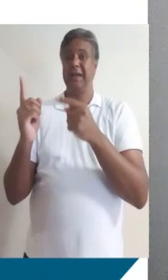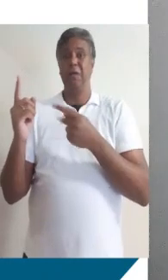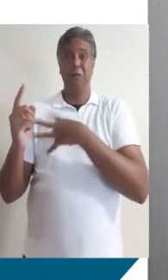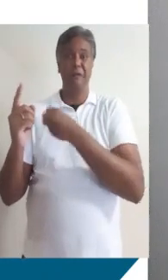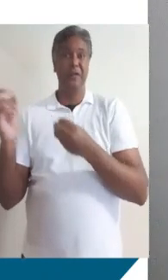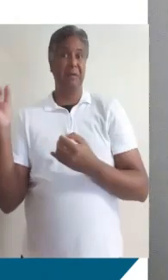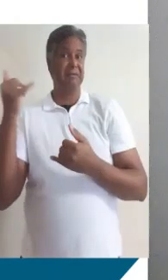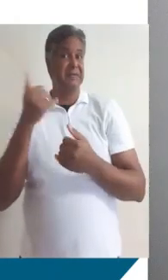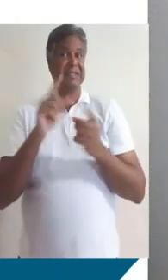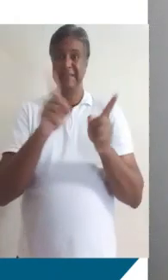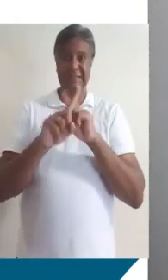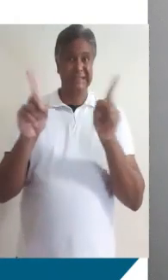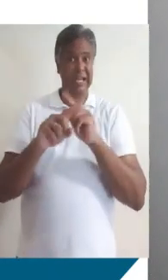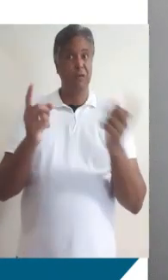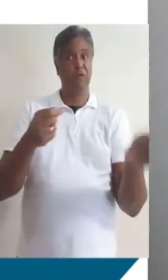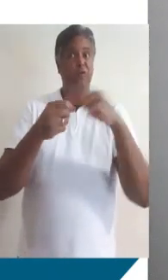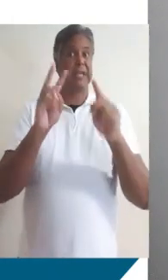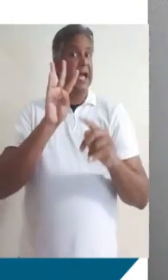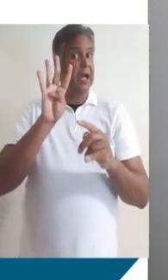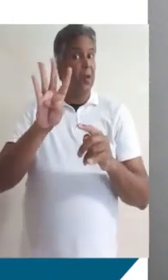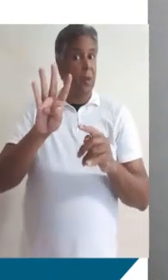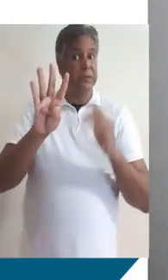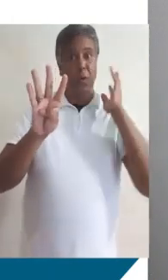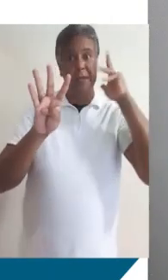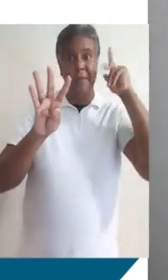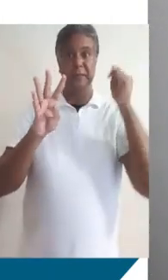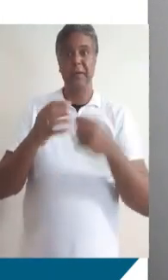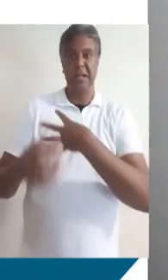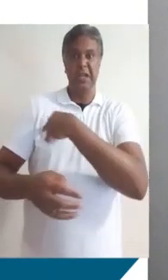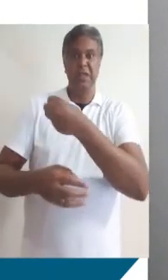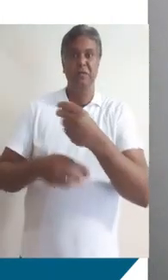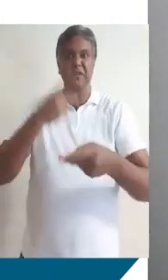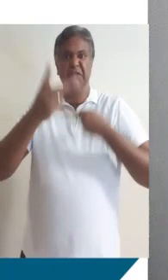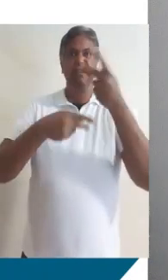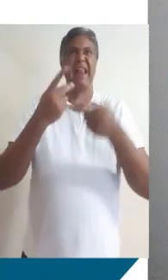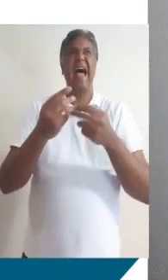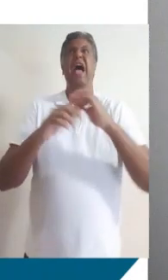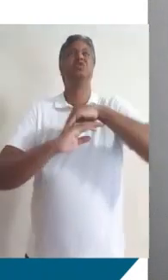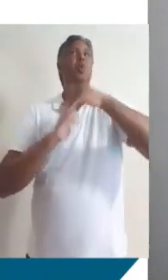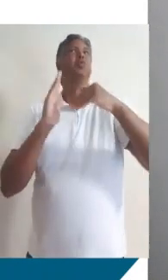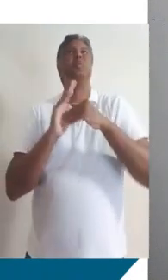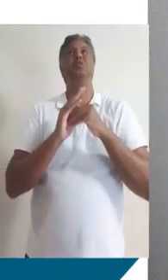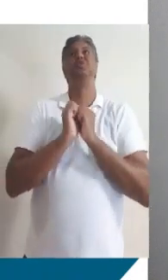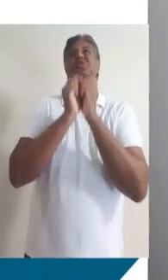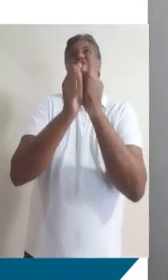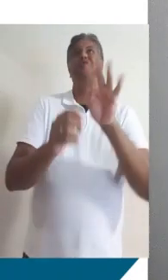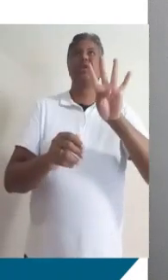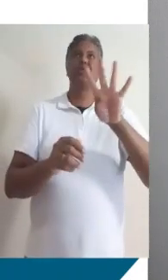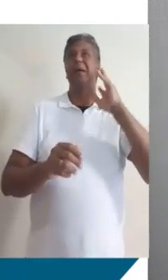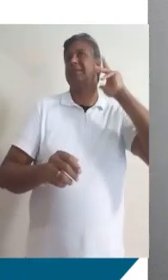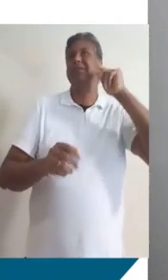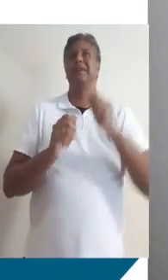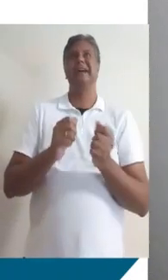pai. O pai nega e o filho cai no erro de dizer que todo mundo vai voltar às 4. O pai, obviamente,